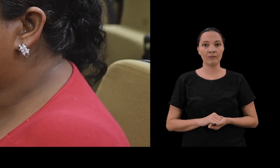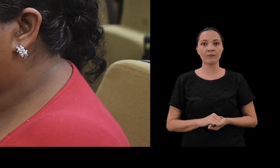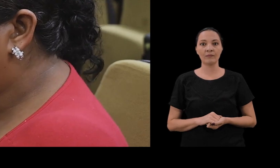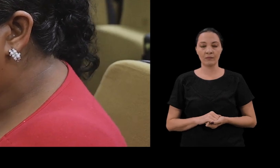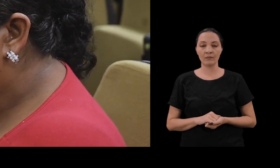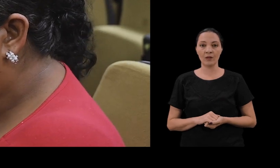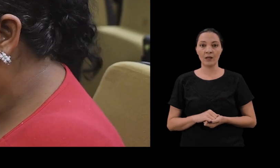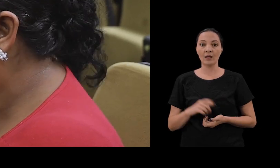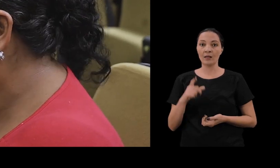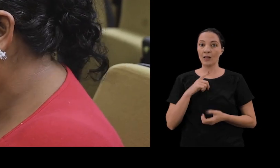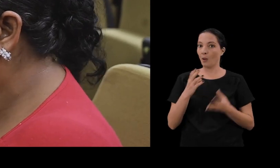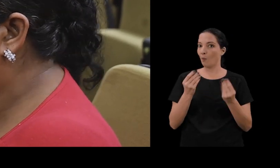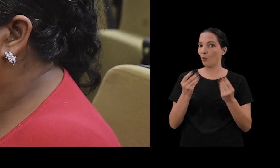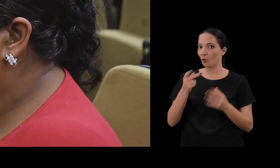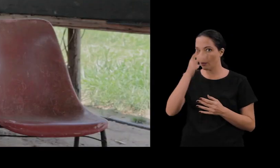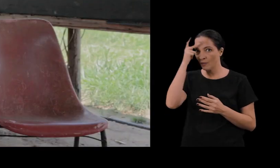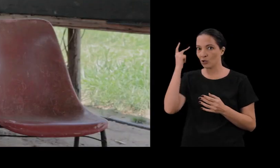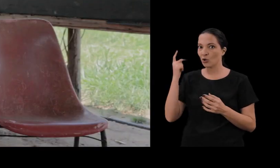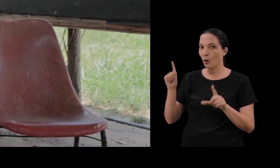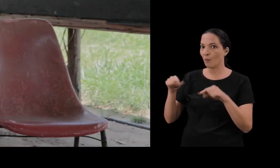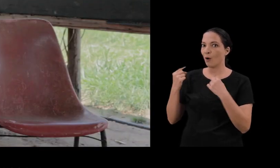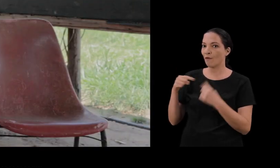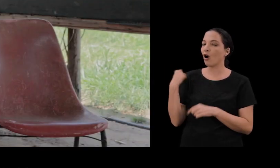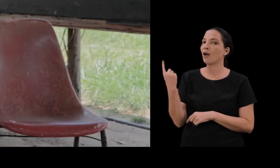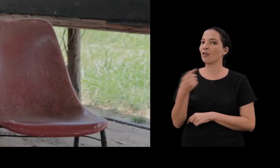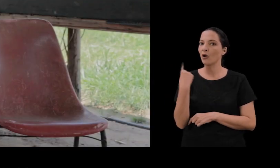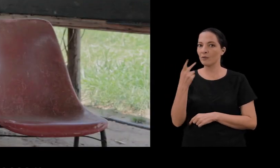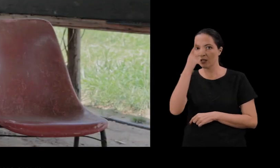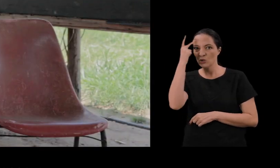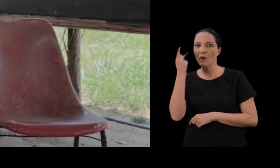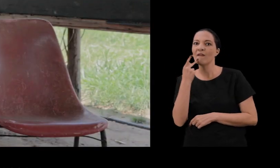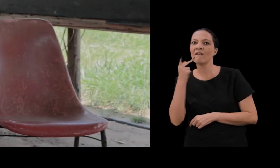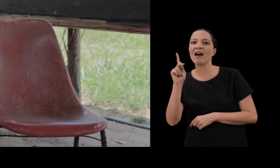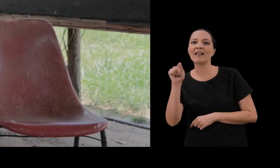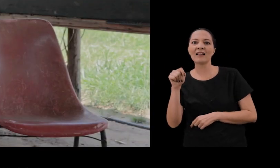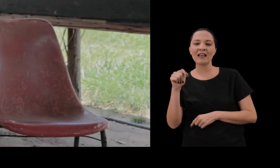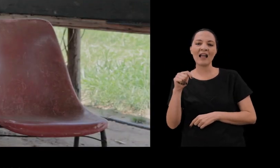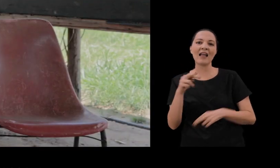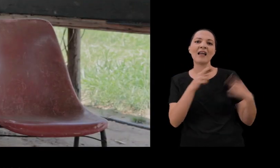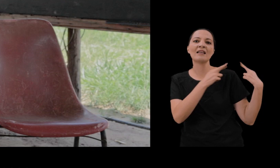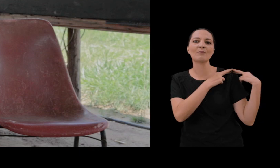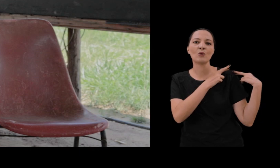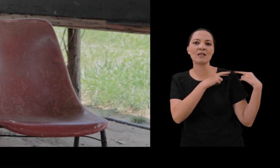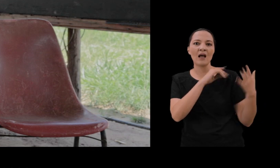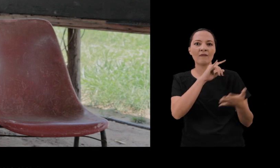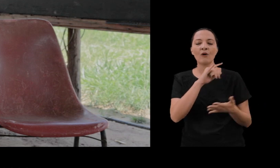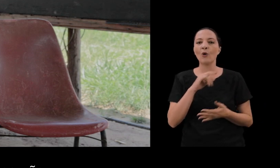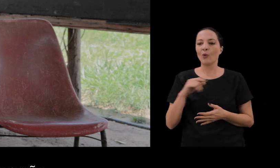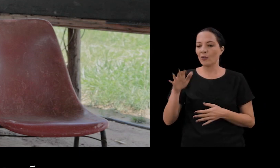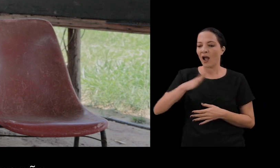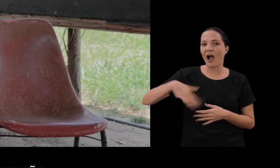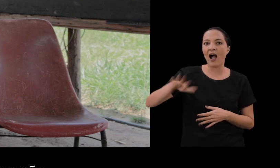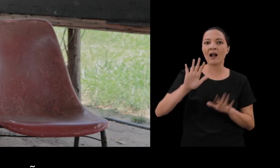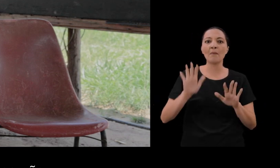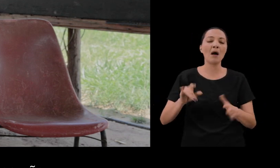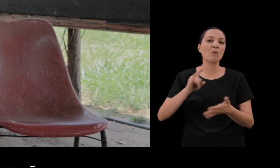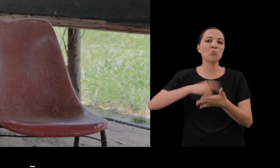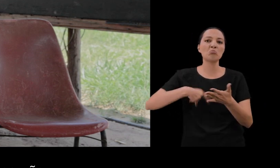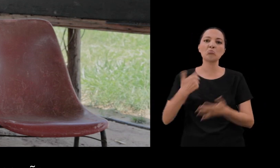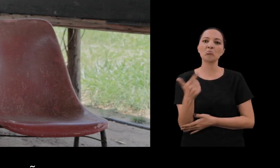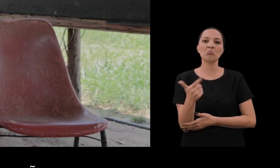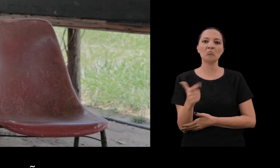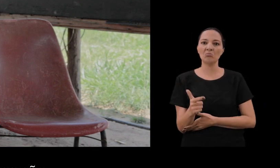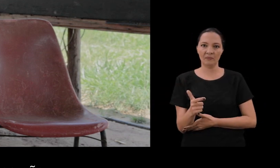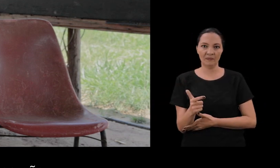gente recebe ameaça constante, né? Tanto por pessoas que se passam a ser dono da área, né? Alegando ser dono, mas